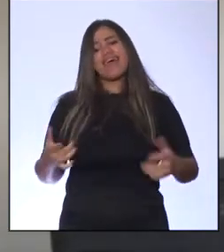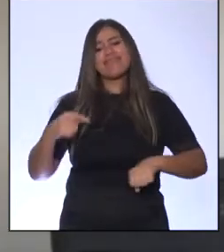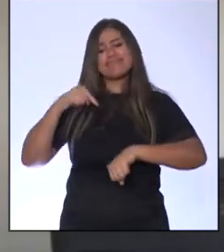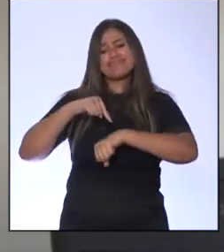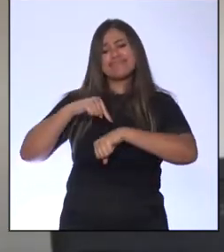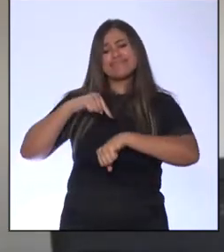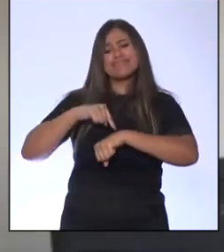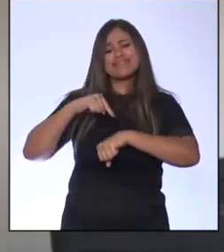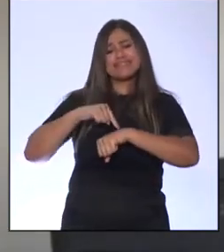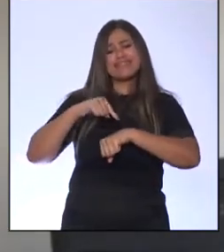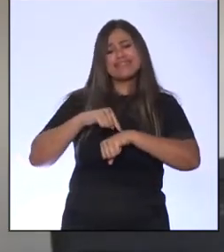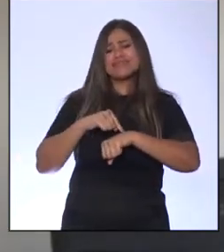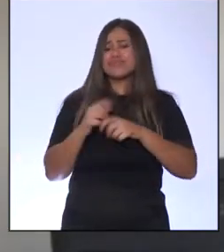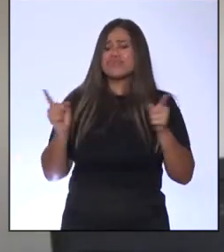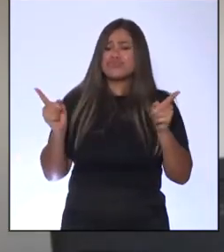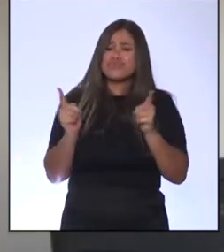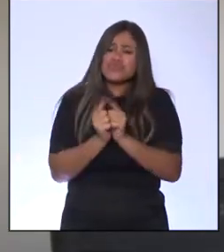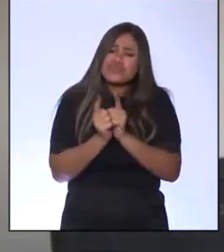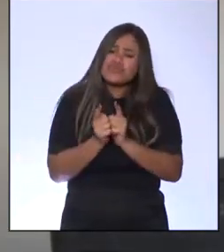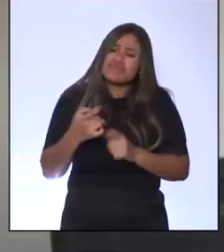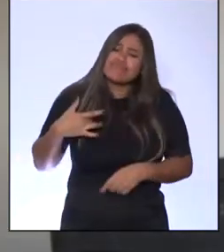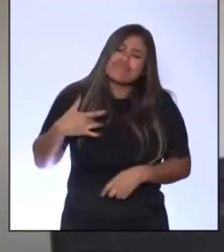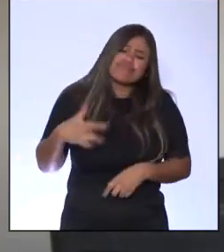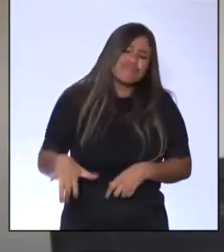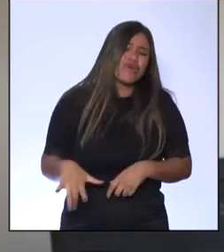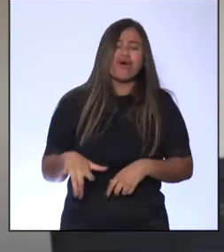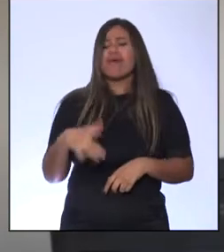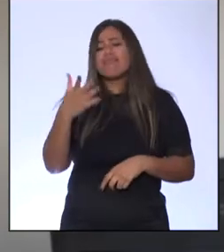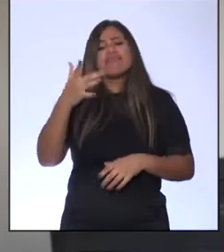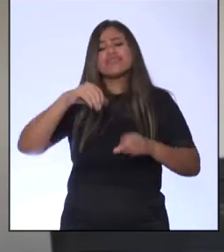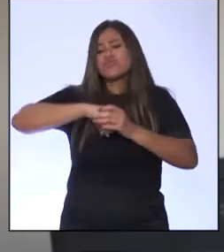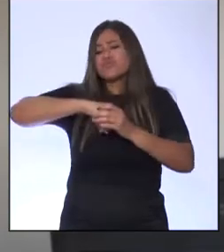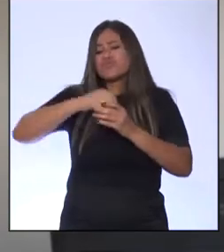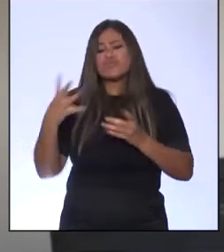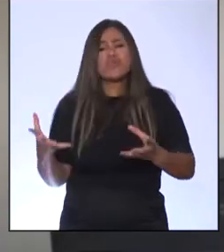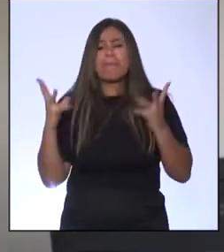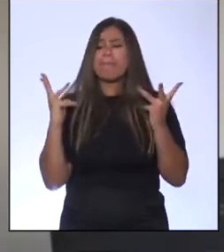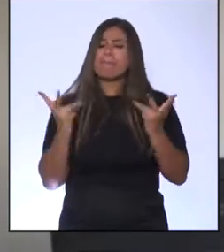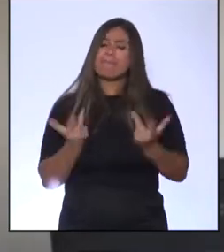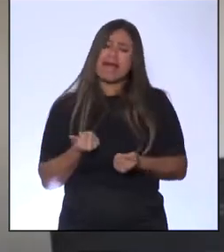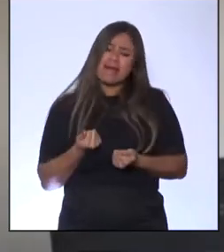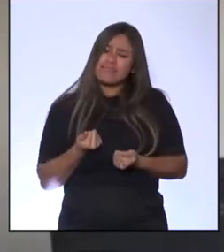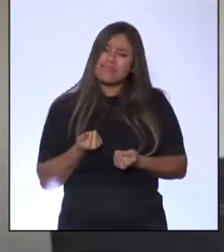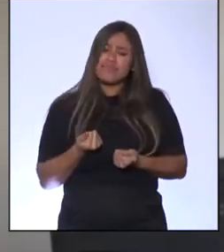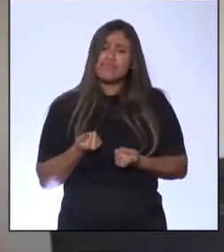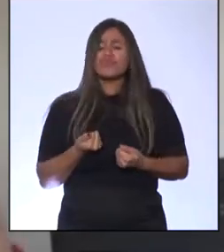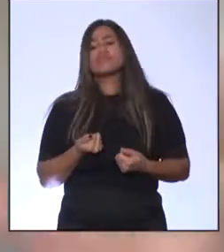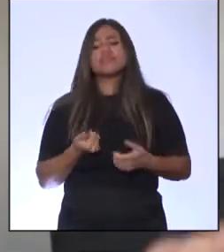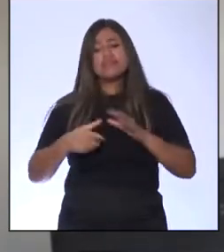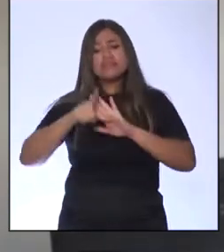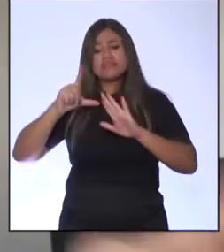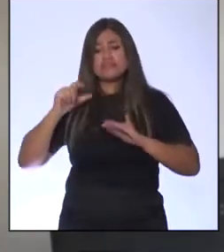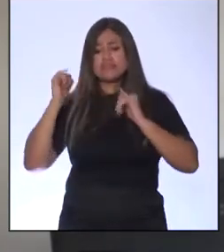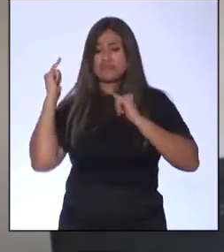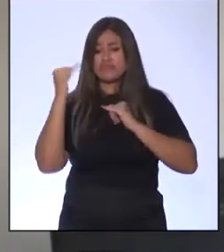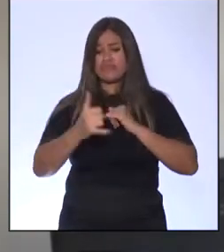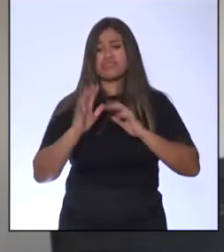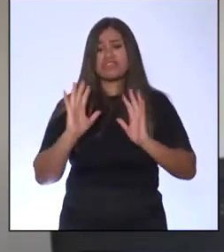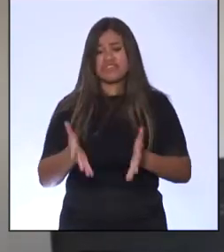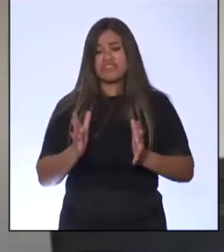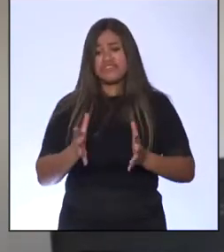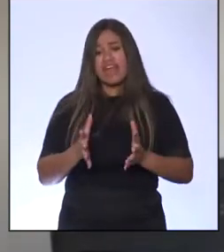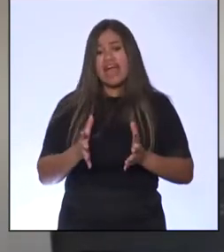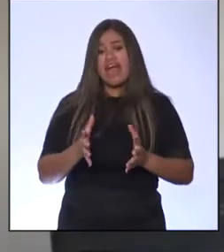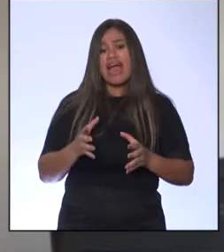ter 2 horas de conversa, porque o que você trouxe de material foi riquíssimo, foi maravilhoso. Como eu disse, vai estar no acervo